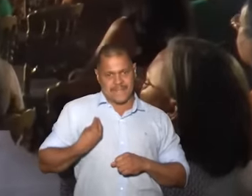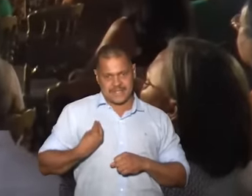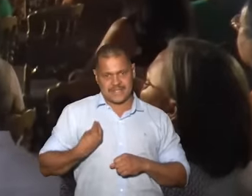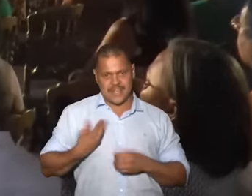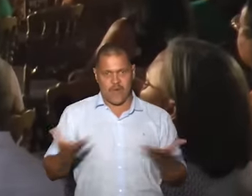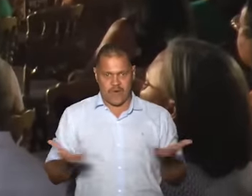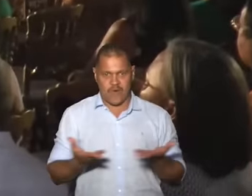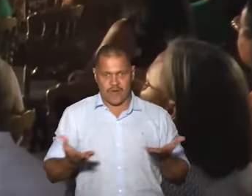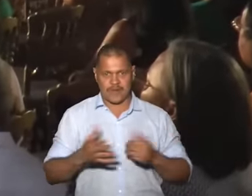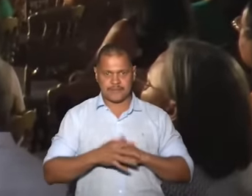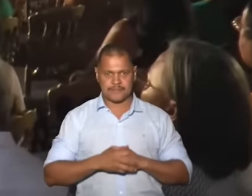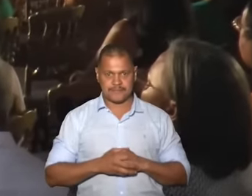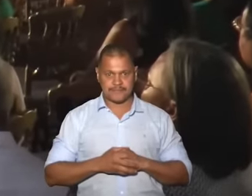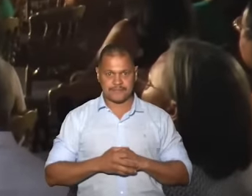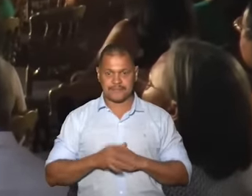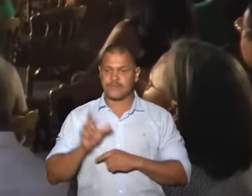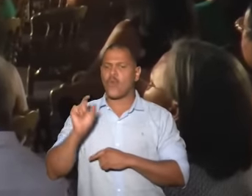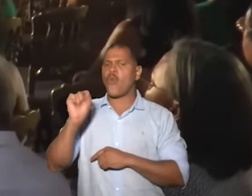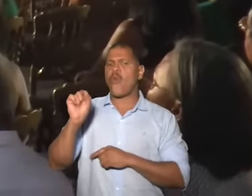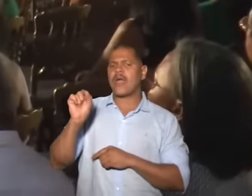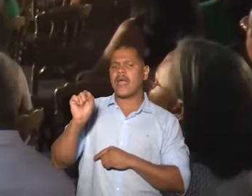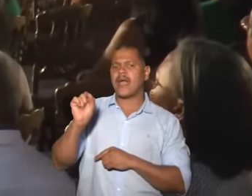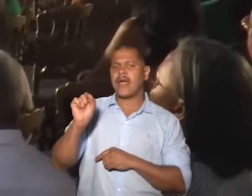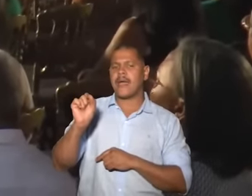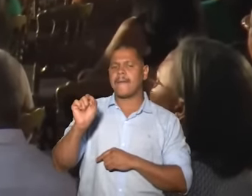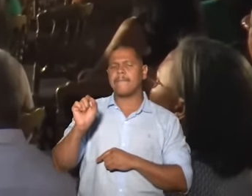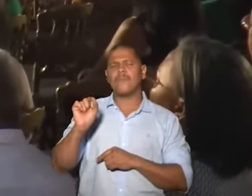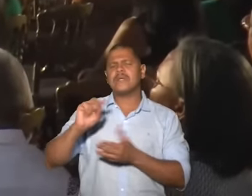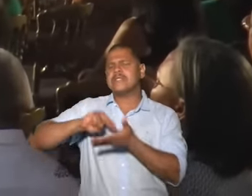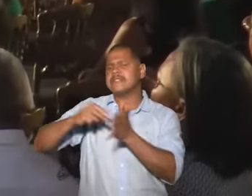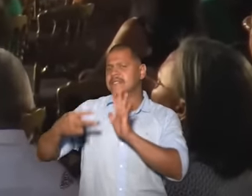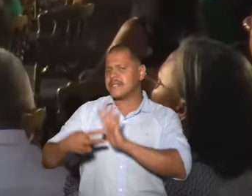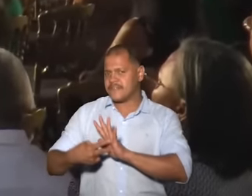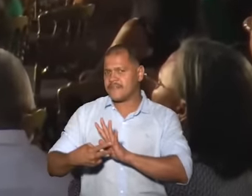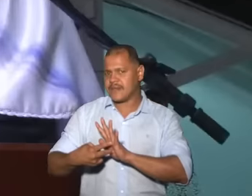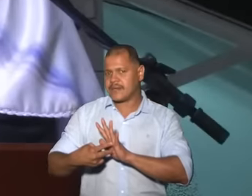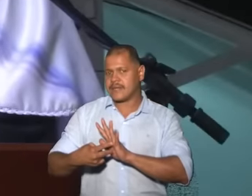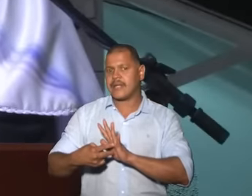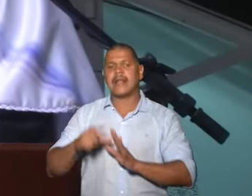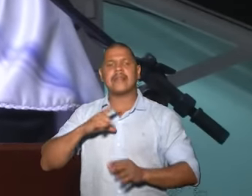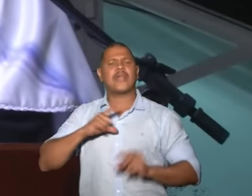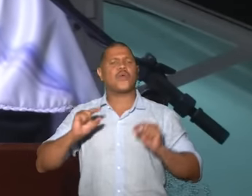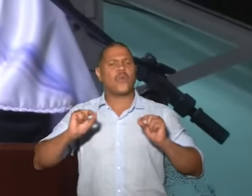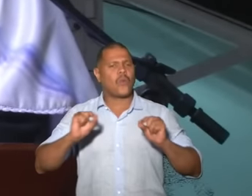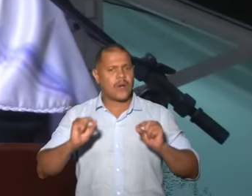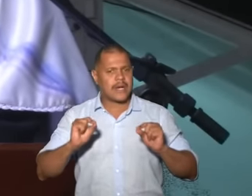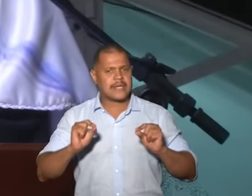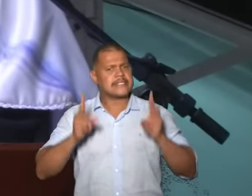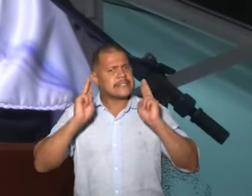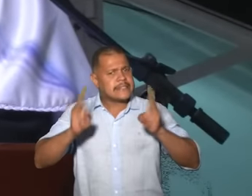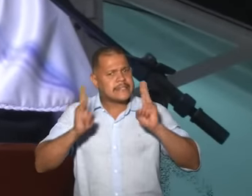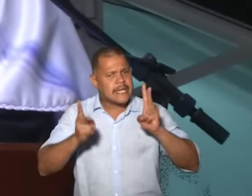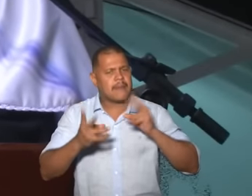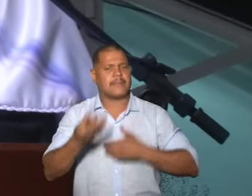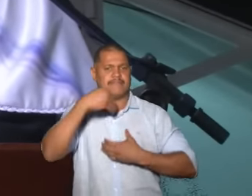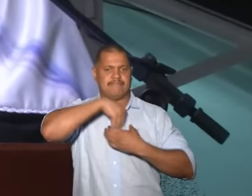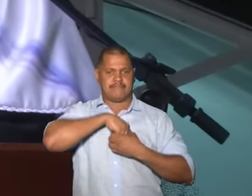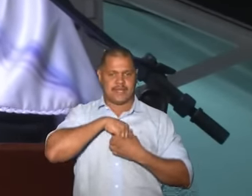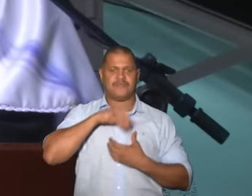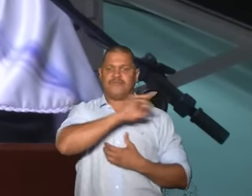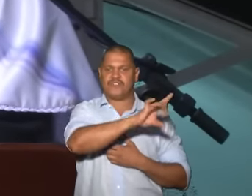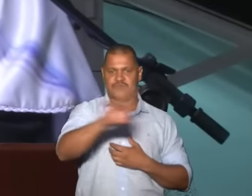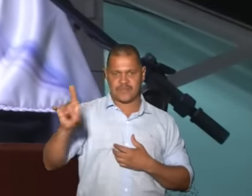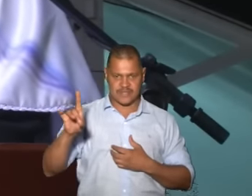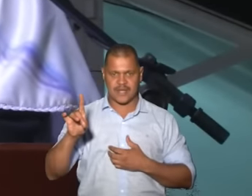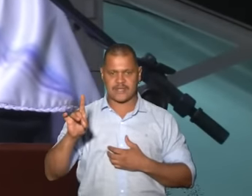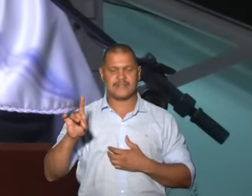Tal possibilidade deve ser entendida em um sentido mais amplo. A UFV deseja estar sempre com vocês, presente